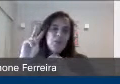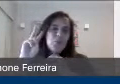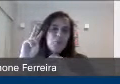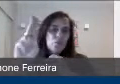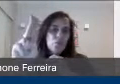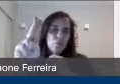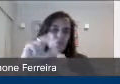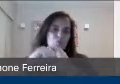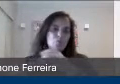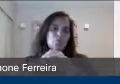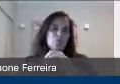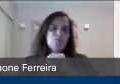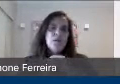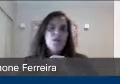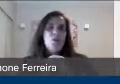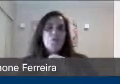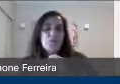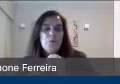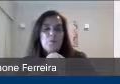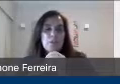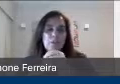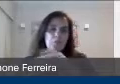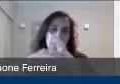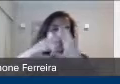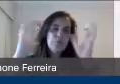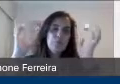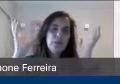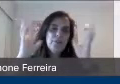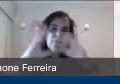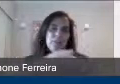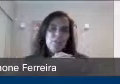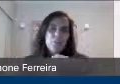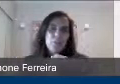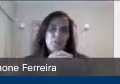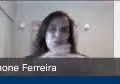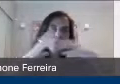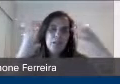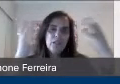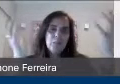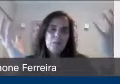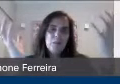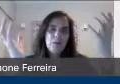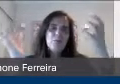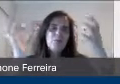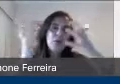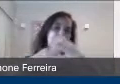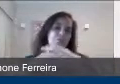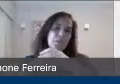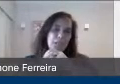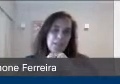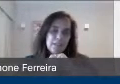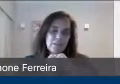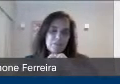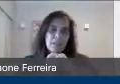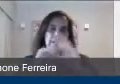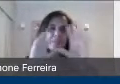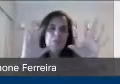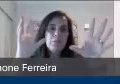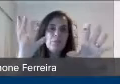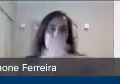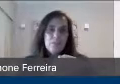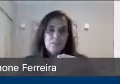pode fazer os dois cursos juntos, ou você pode fazer um major e um minor, que o major é a sua carreira principal, e o minor é uma carreira